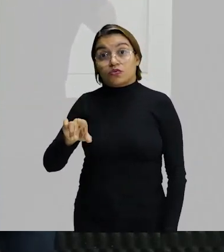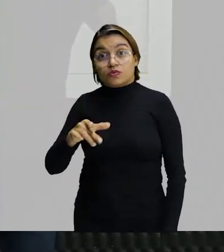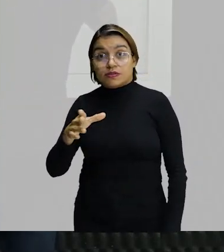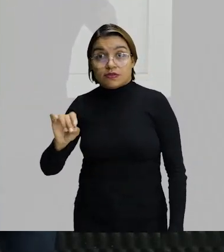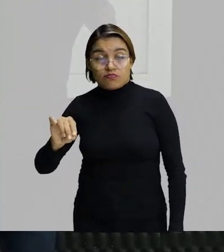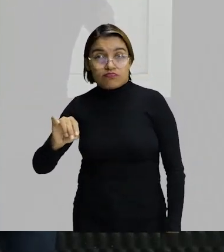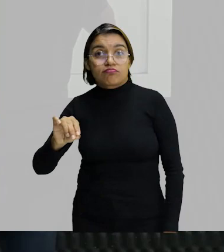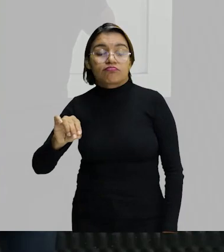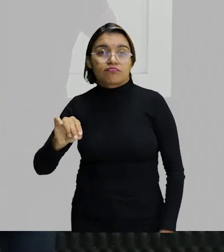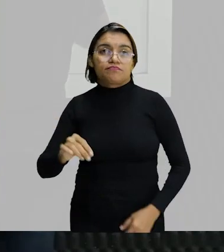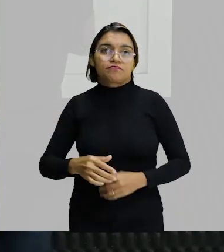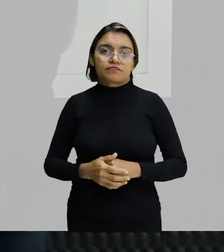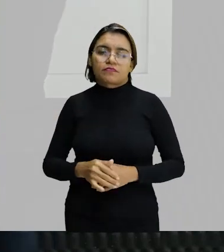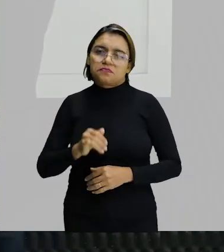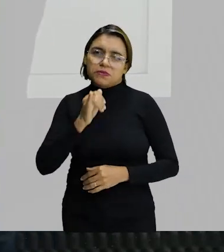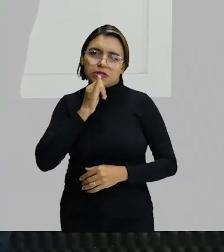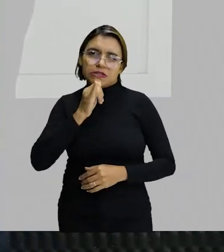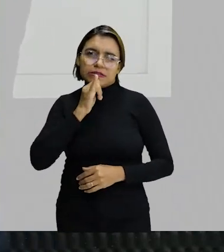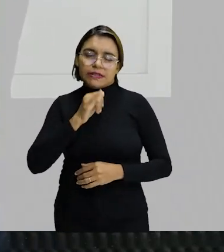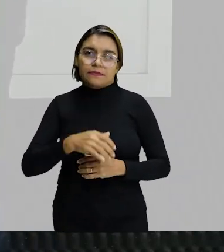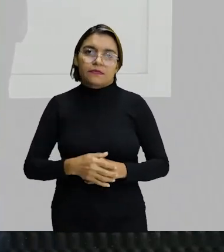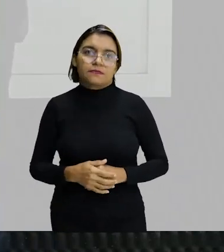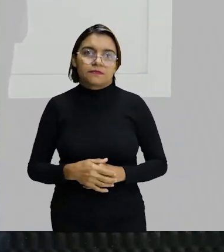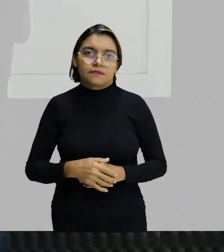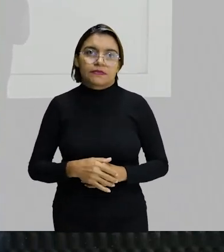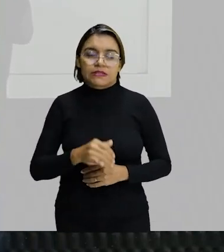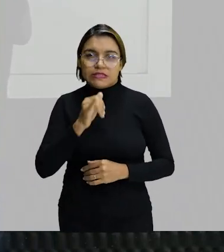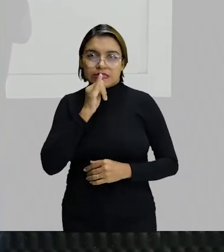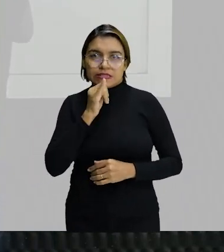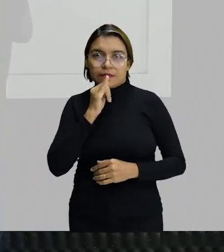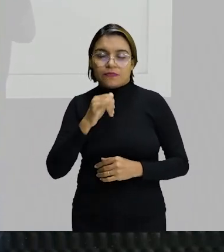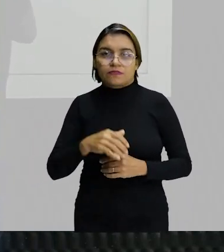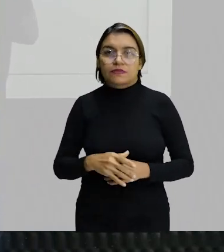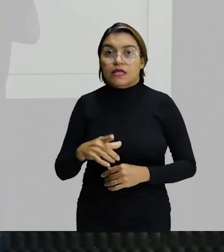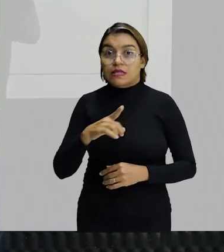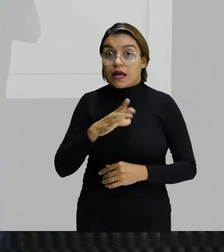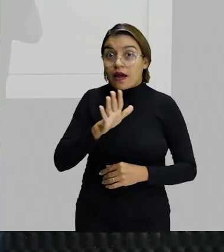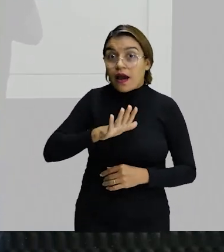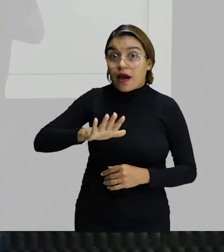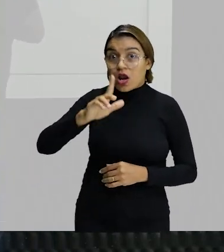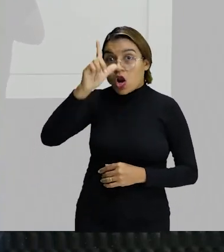Ok? Por exemplo, eu tenho sempre um salto lógico.